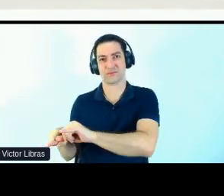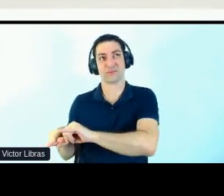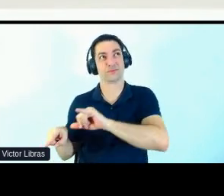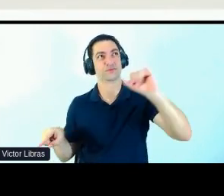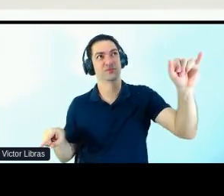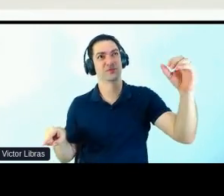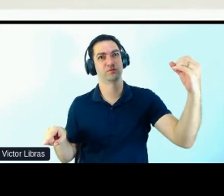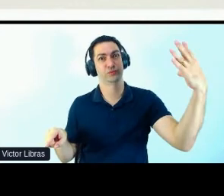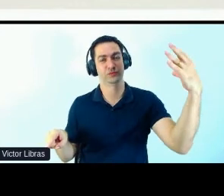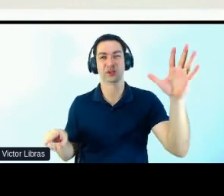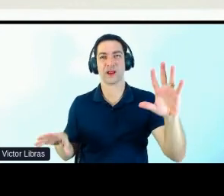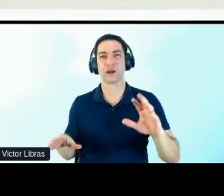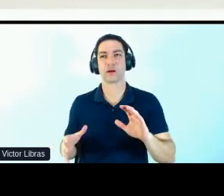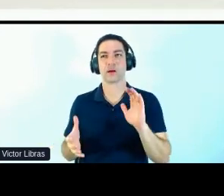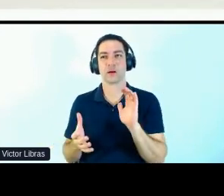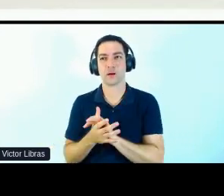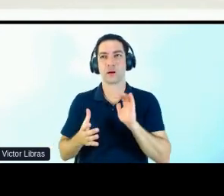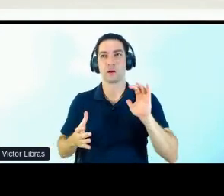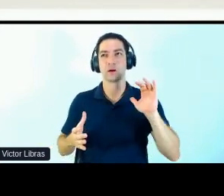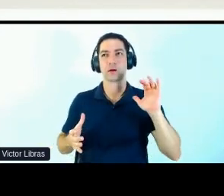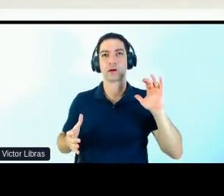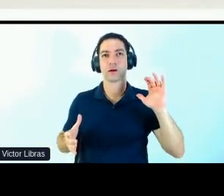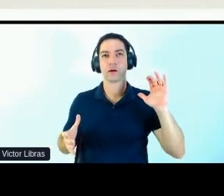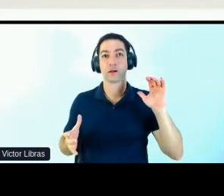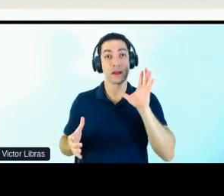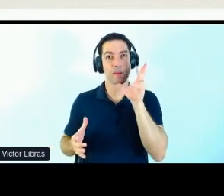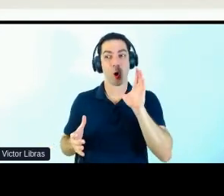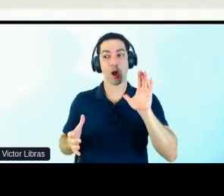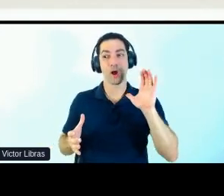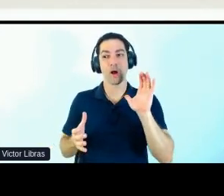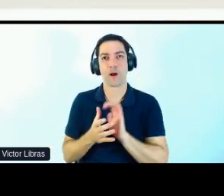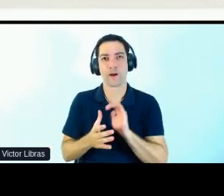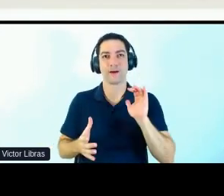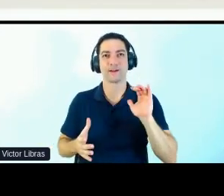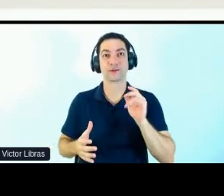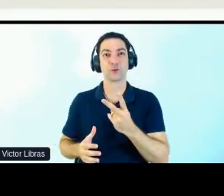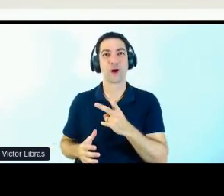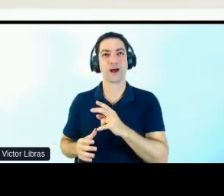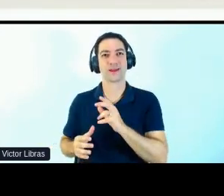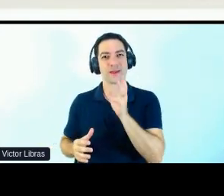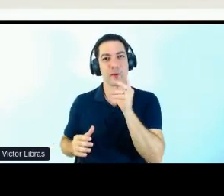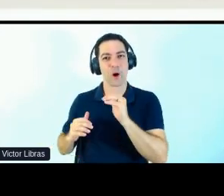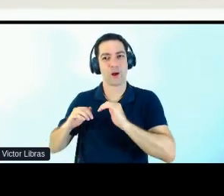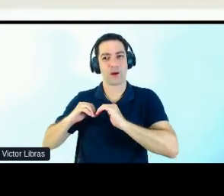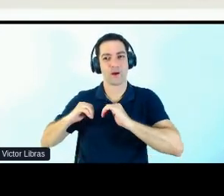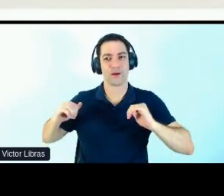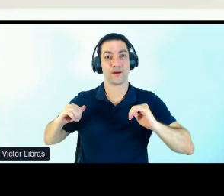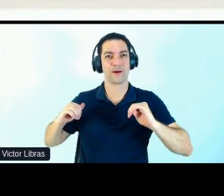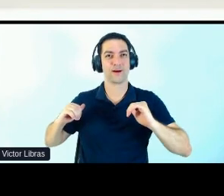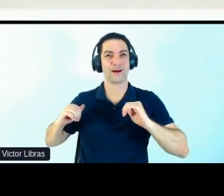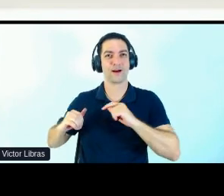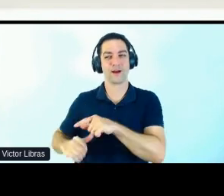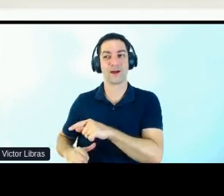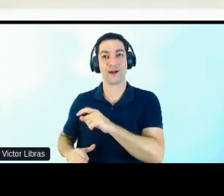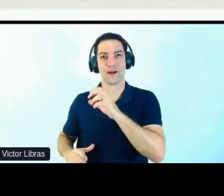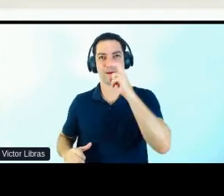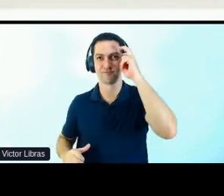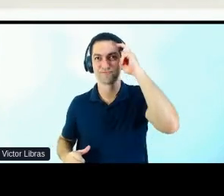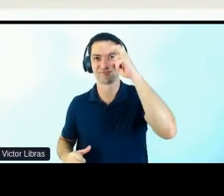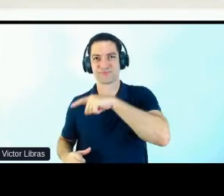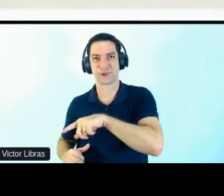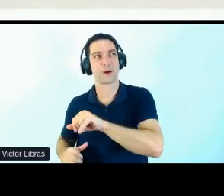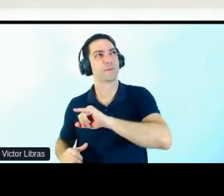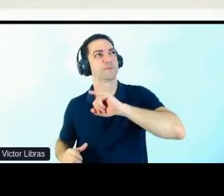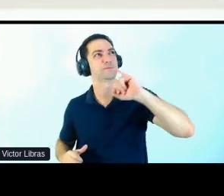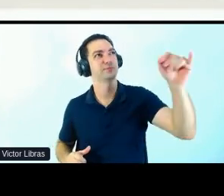para mim, possível é, o negócio é só a gente que tenha conhecimentos aí, né, de